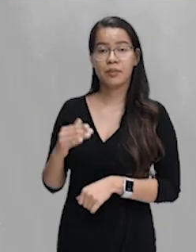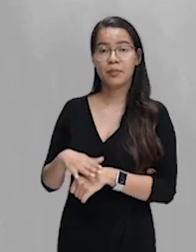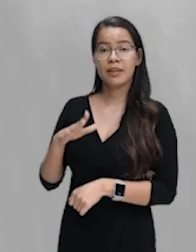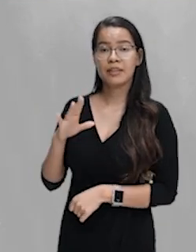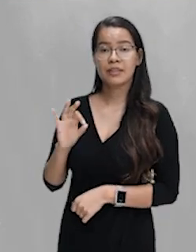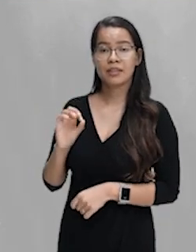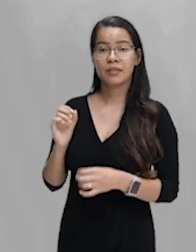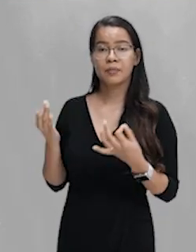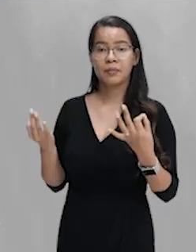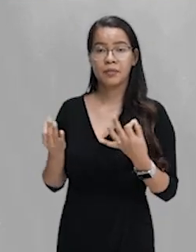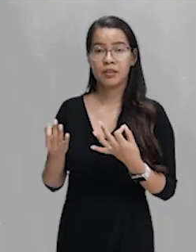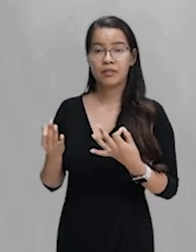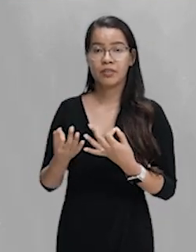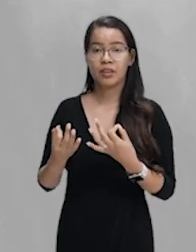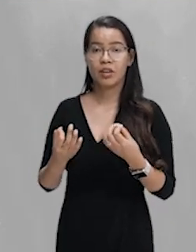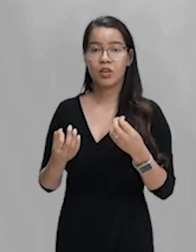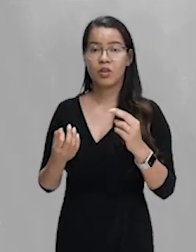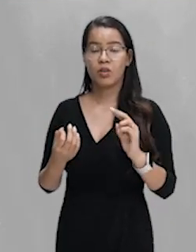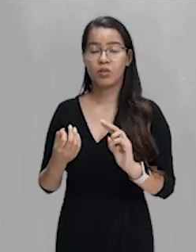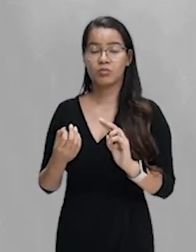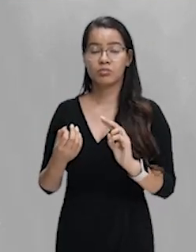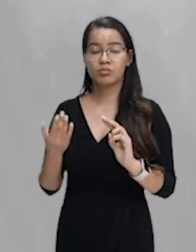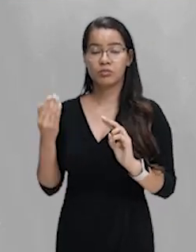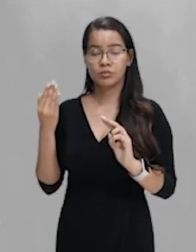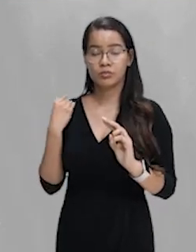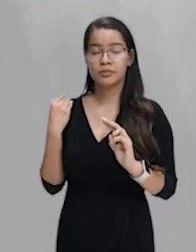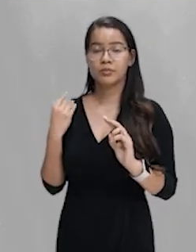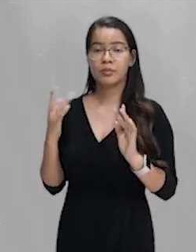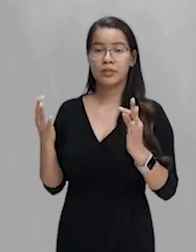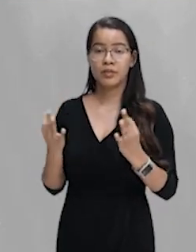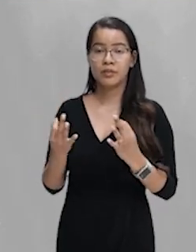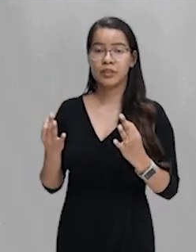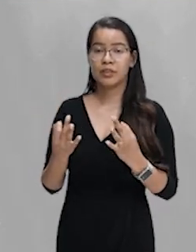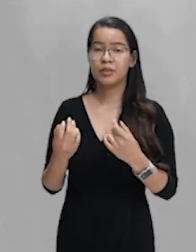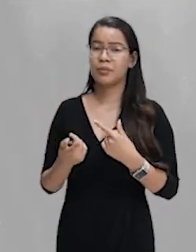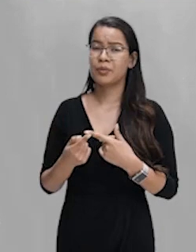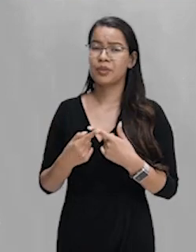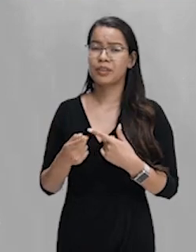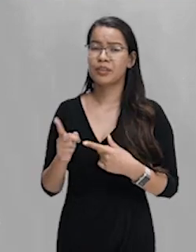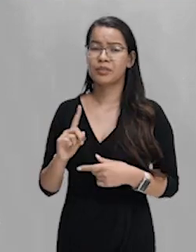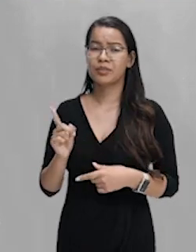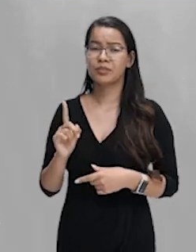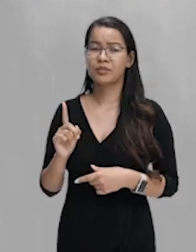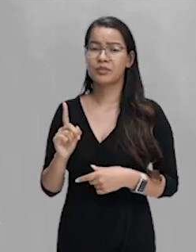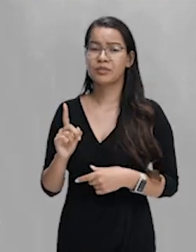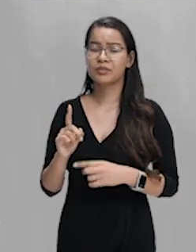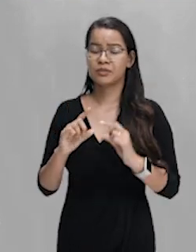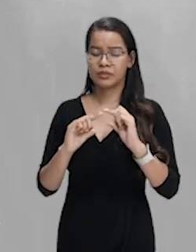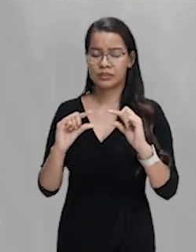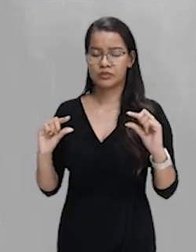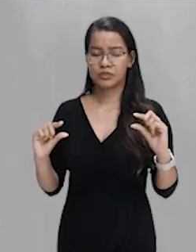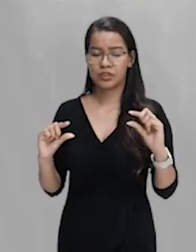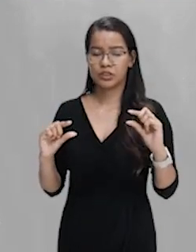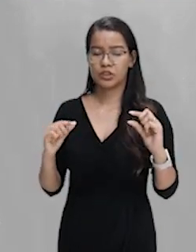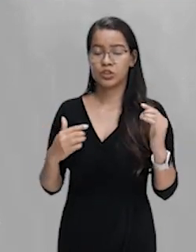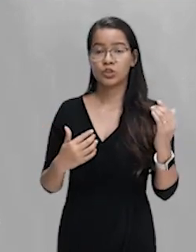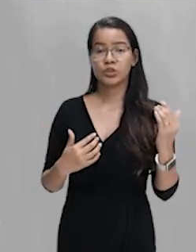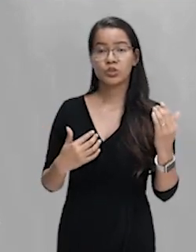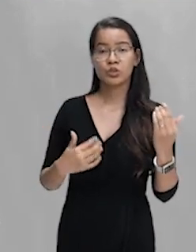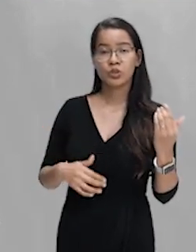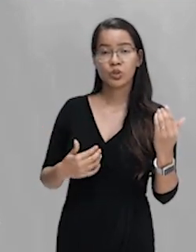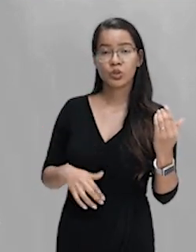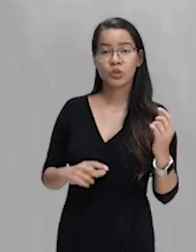que perfeito, o meu pretérito plusquamperfecto, certo? Por que que eu não grifei tocou, que é a